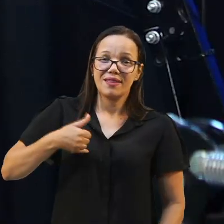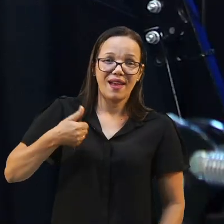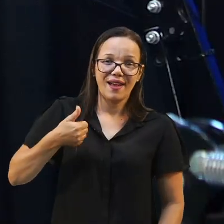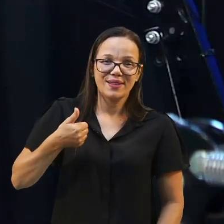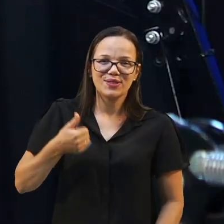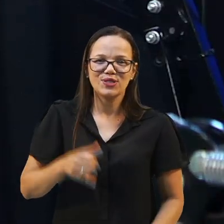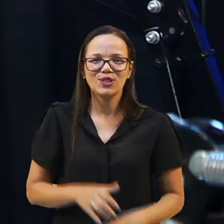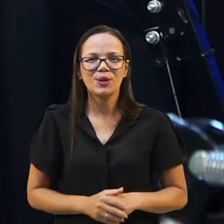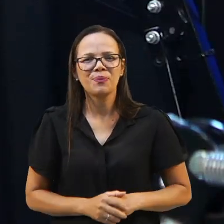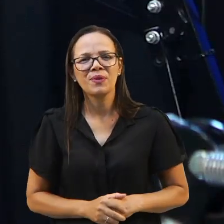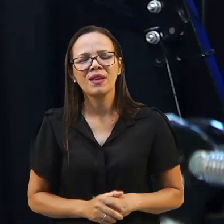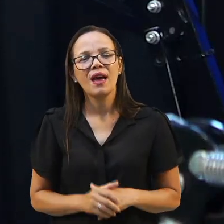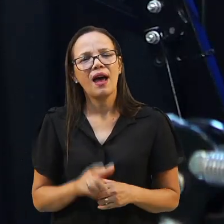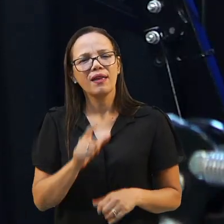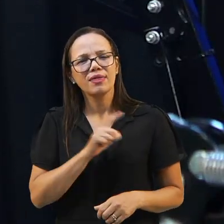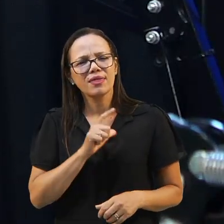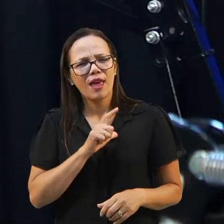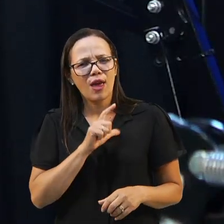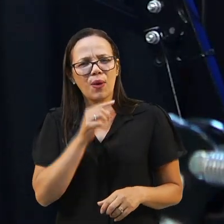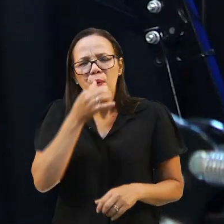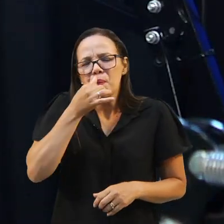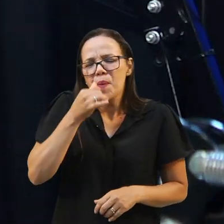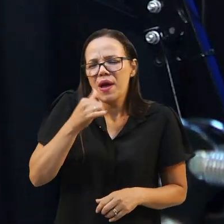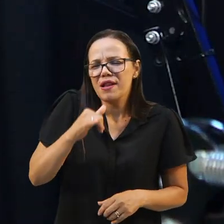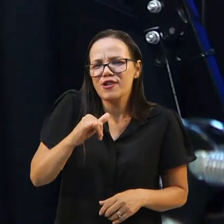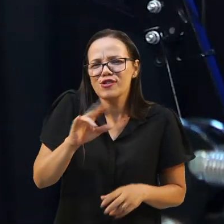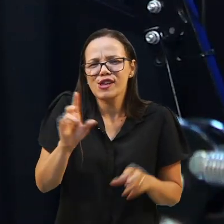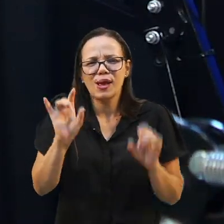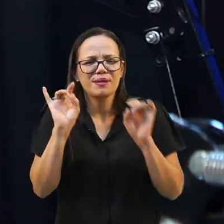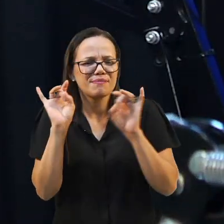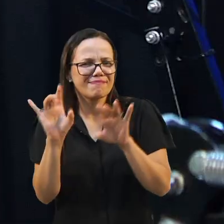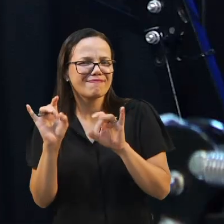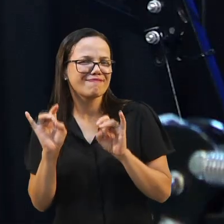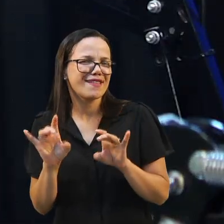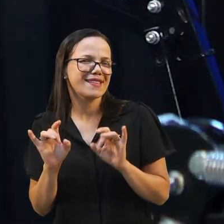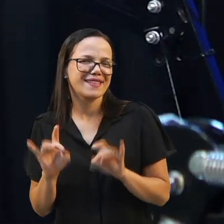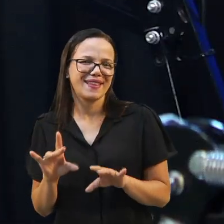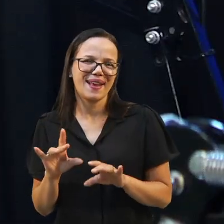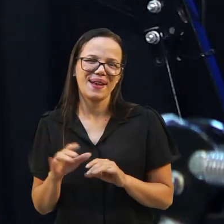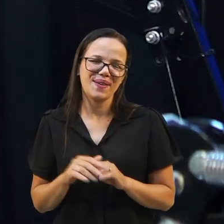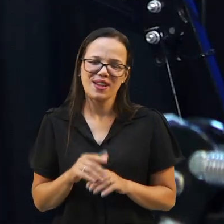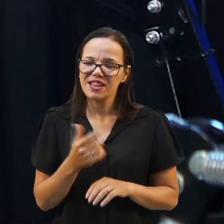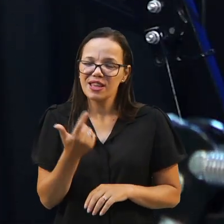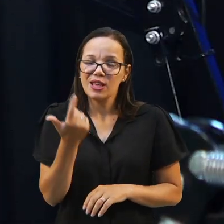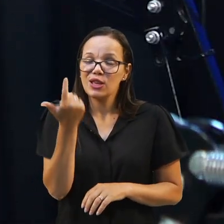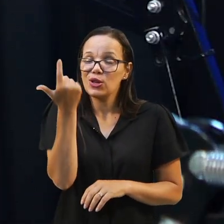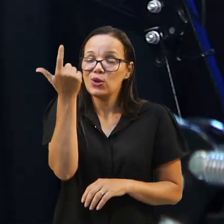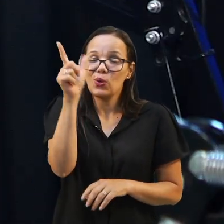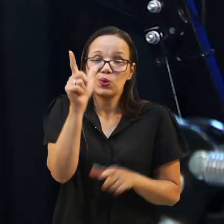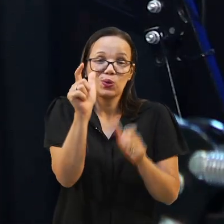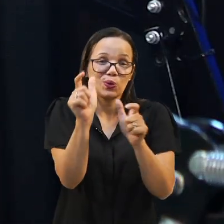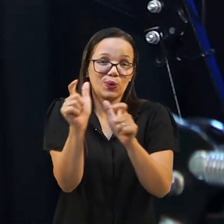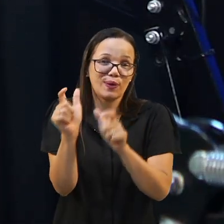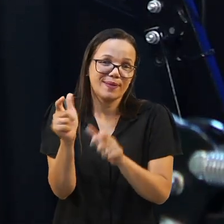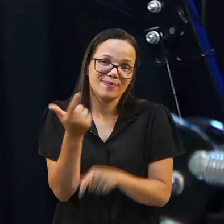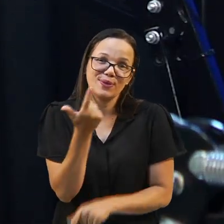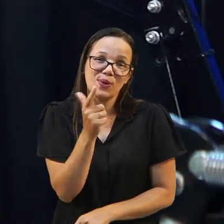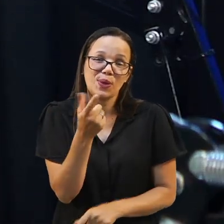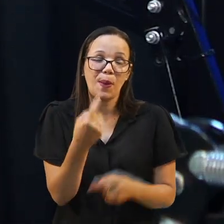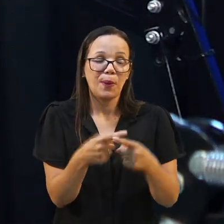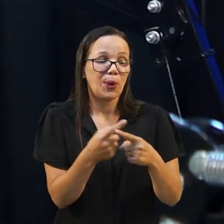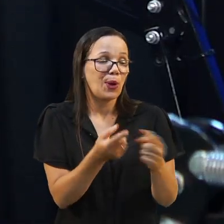uma energia que é alguma coisa que não existe de outra forma. Porque